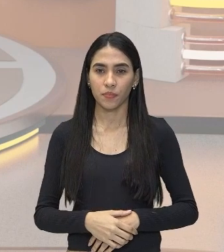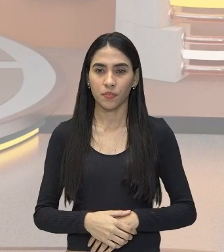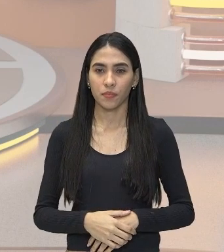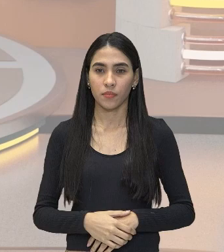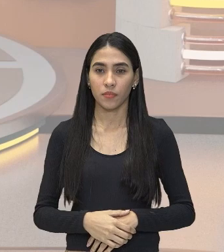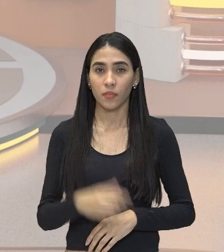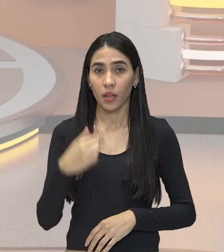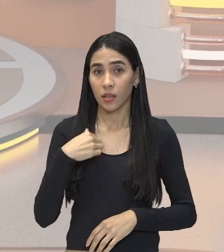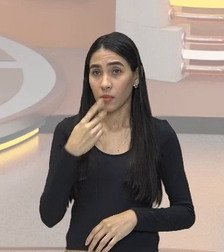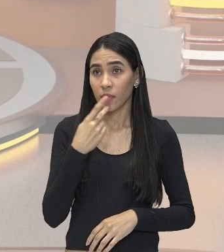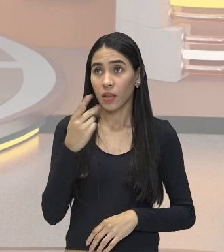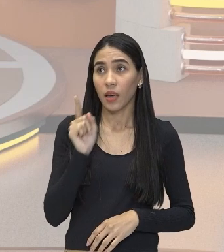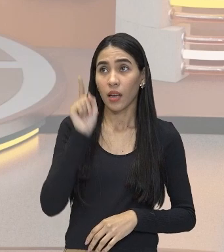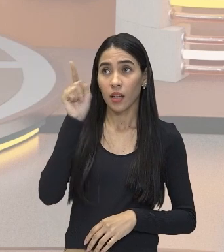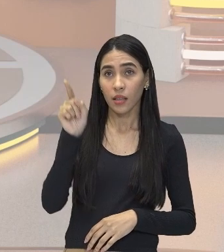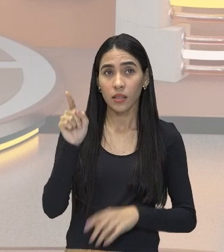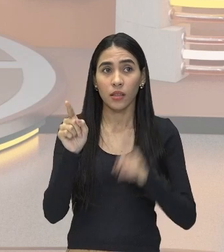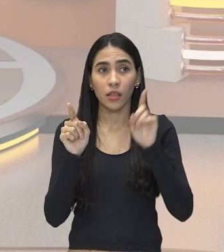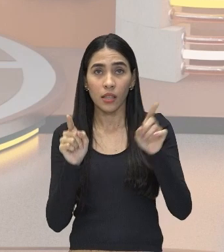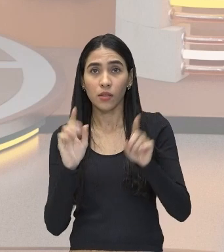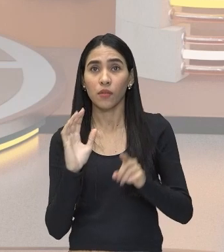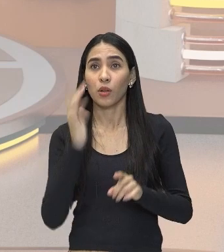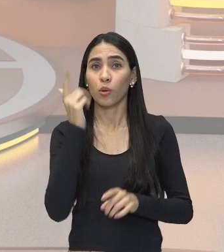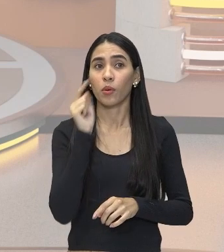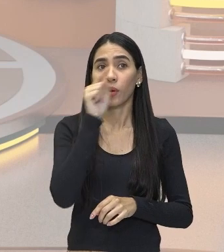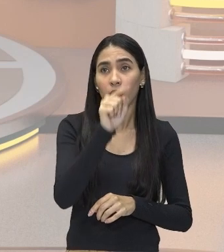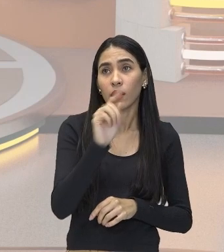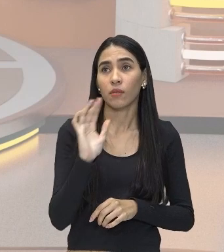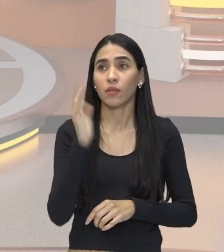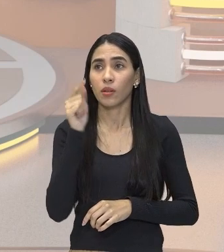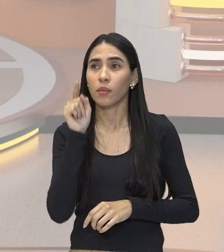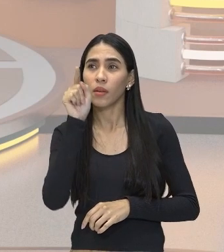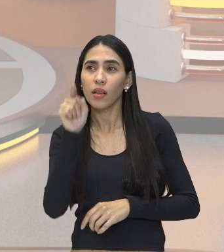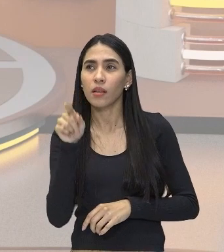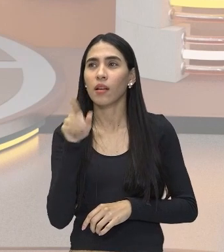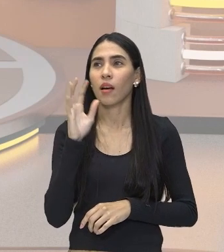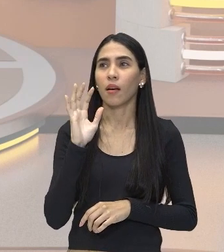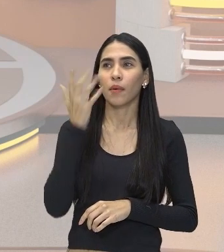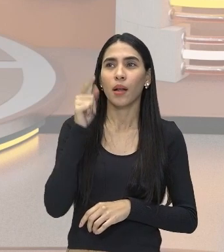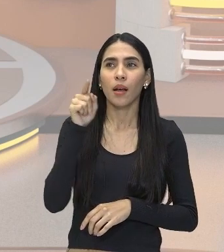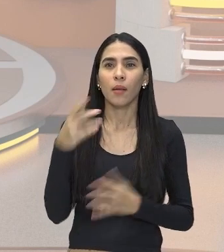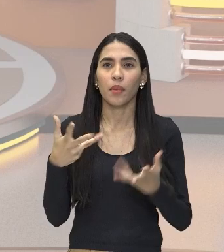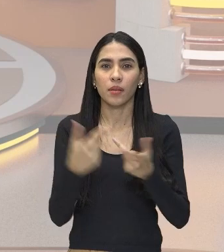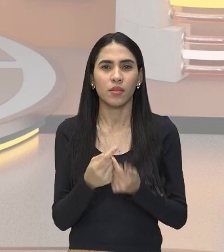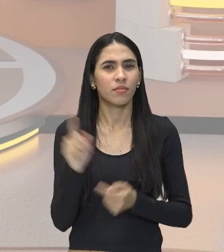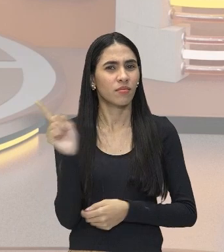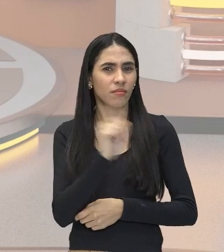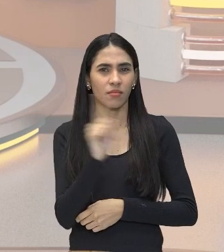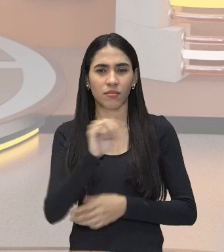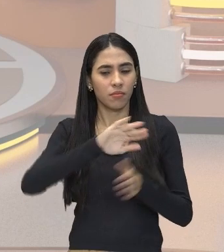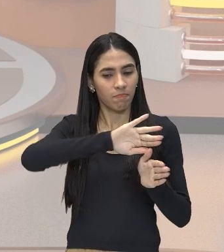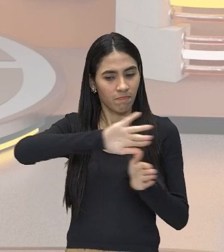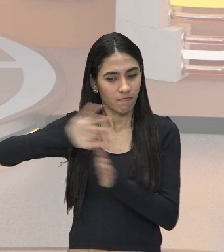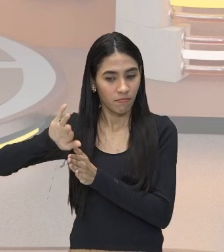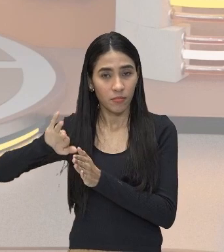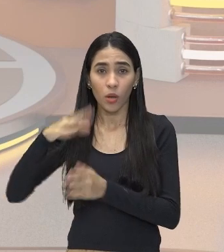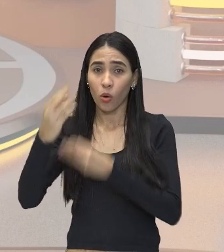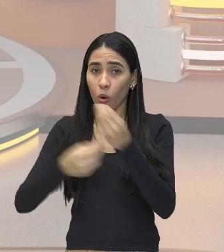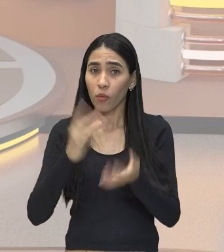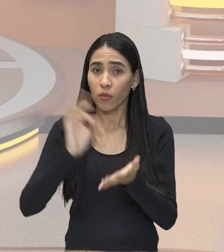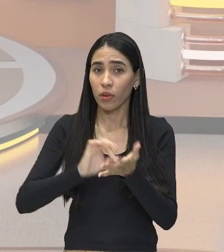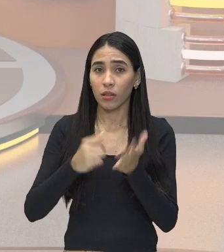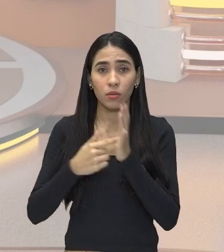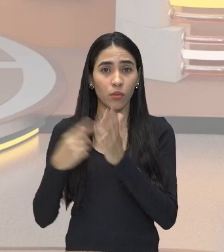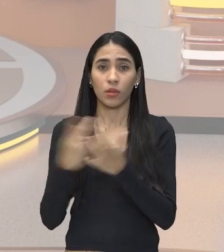Falar que o fenômeno é isso, o fenômeno é aquilo, que é maravilhoso. Não existe isso. É como a coisa aparece para mim, é